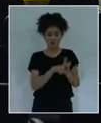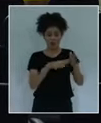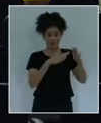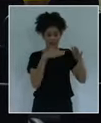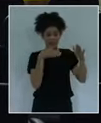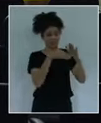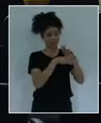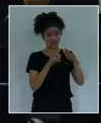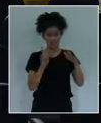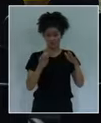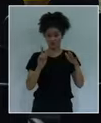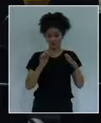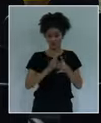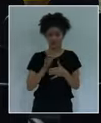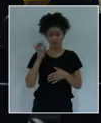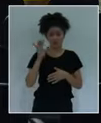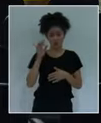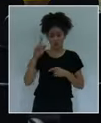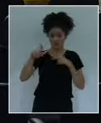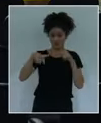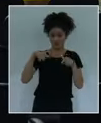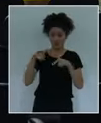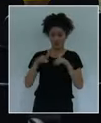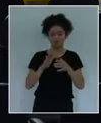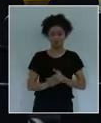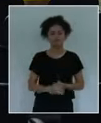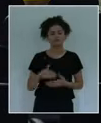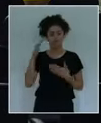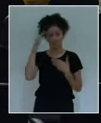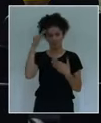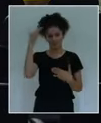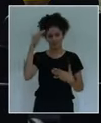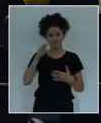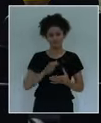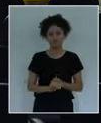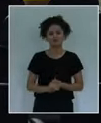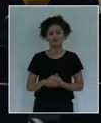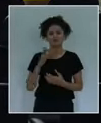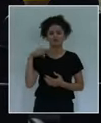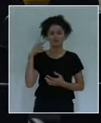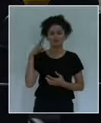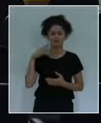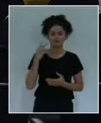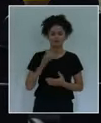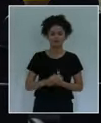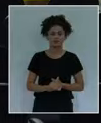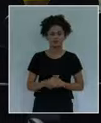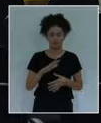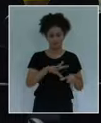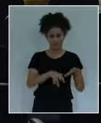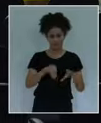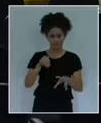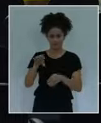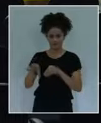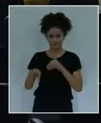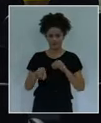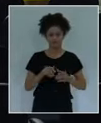e merece muitos parabéns. Verdade. Obrigado. Vereador Pracatá.